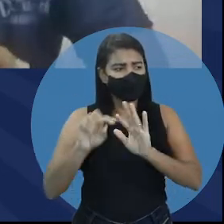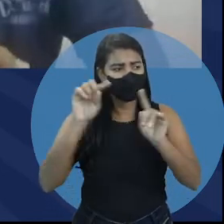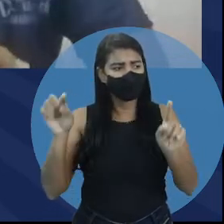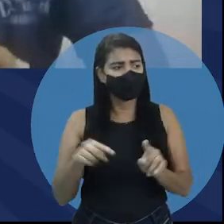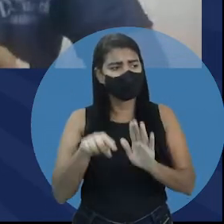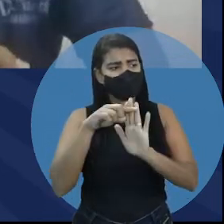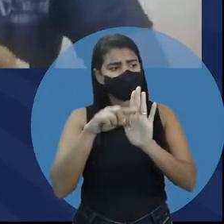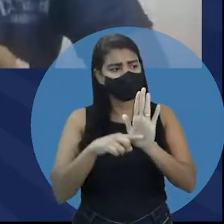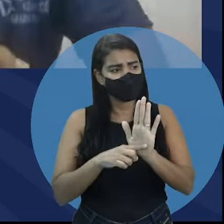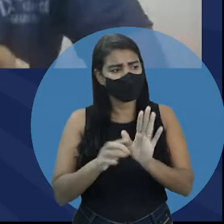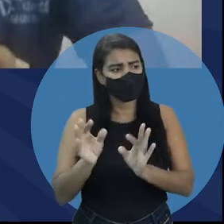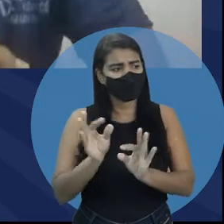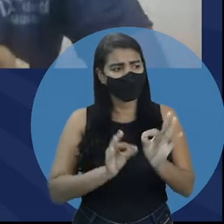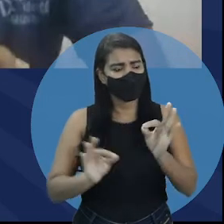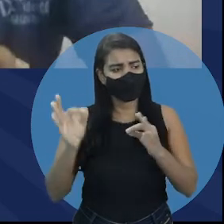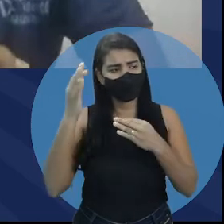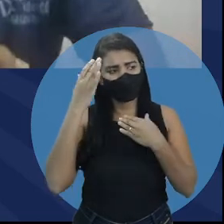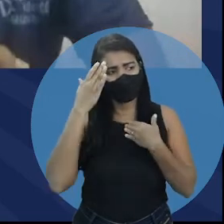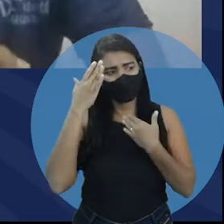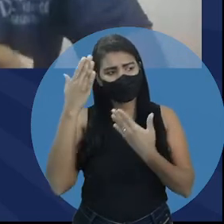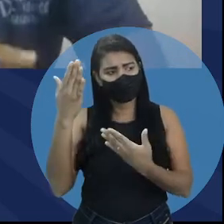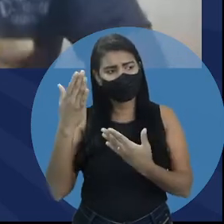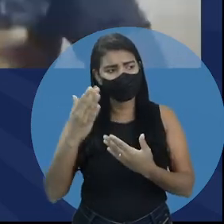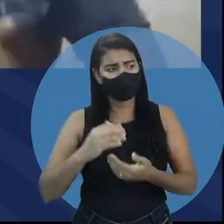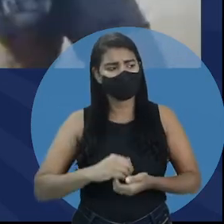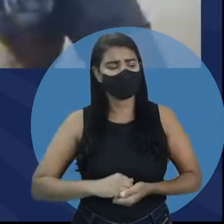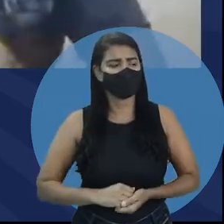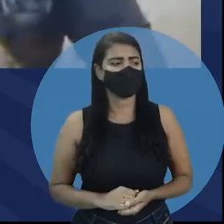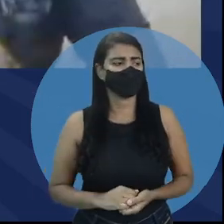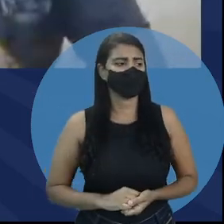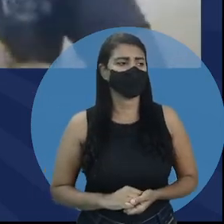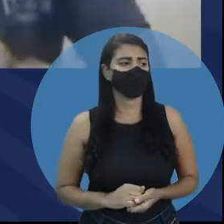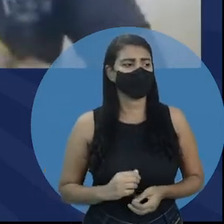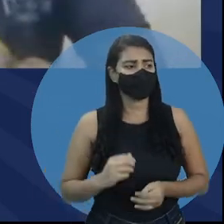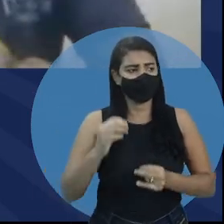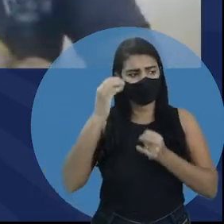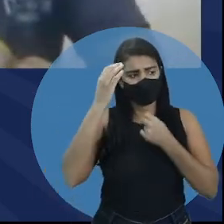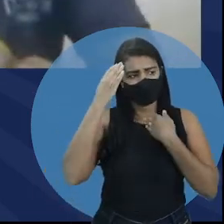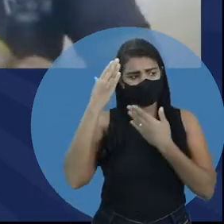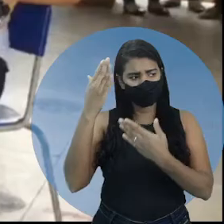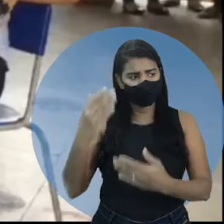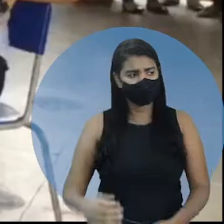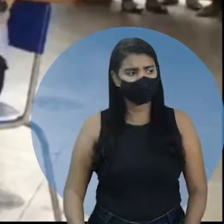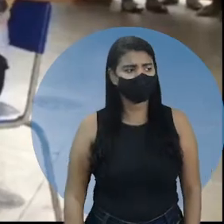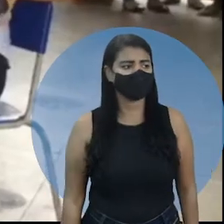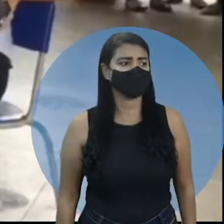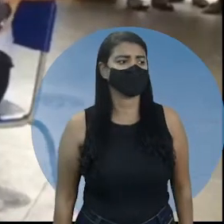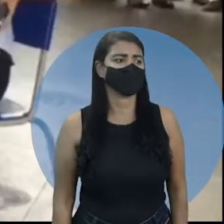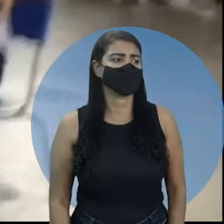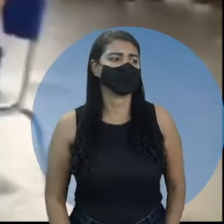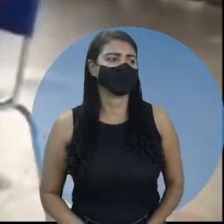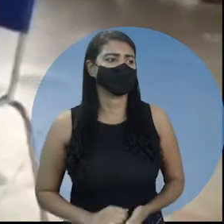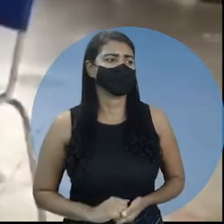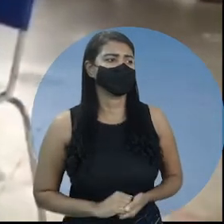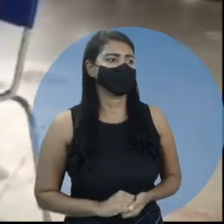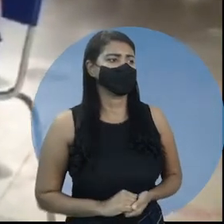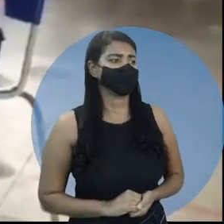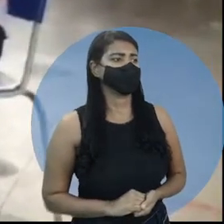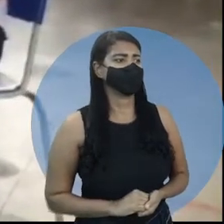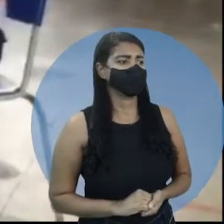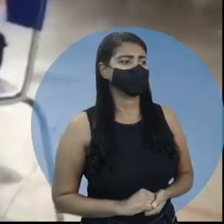bem elaborado. Gratidão, professor, e muito obrigado. Obrigado. Até a próxima. Um dia estou